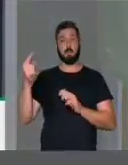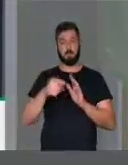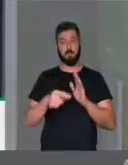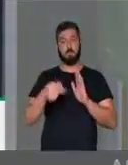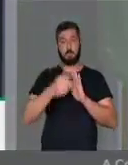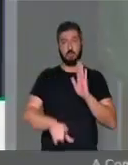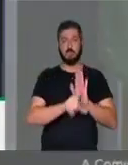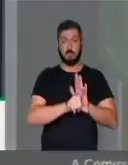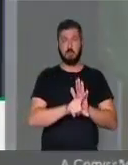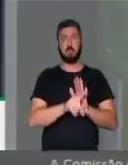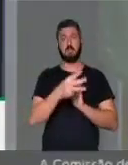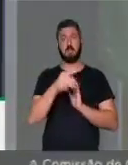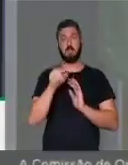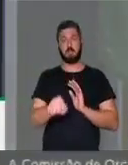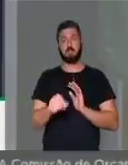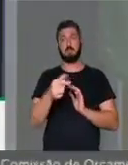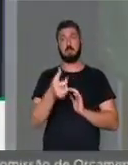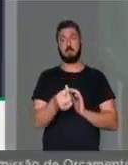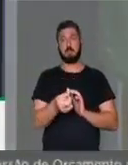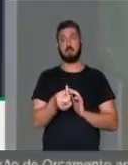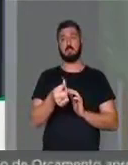rejeição do projeto de lei